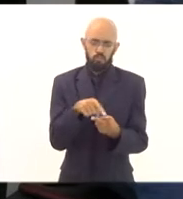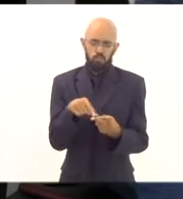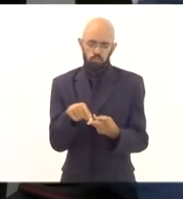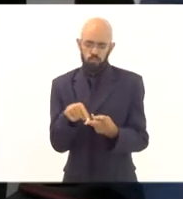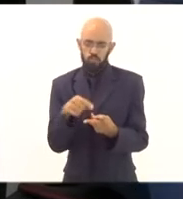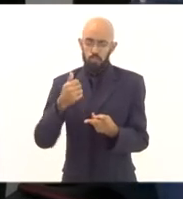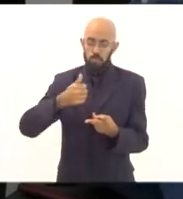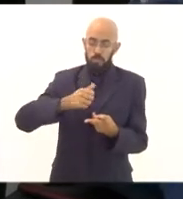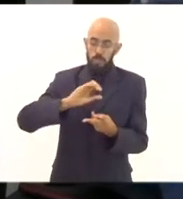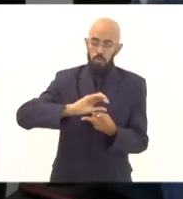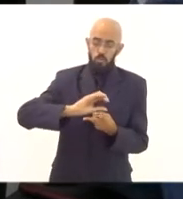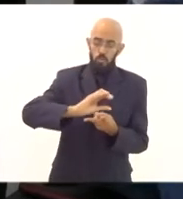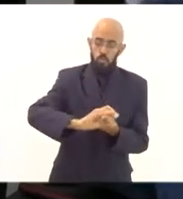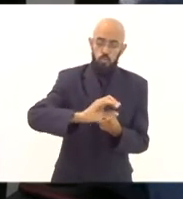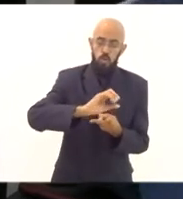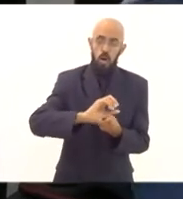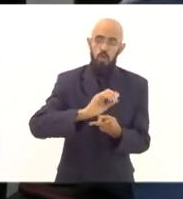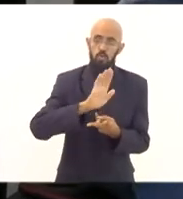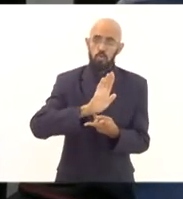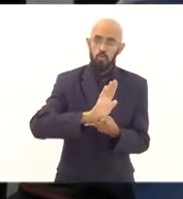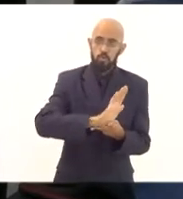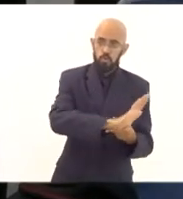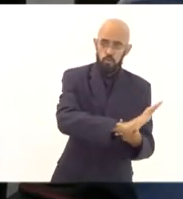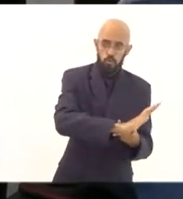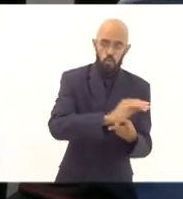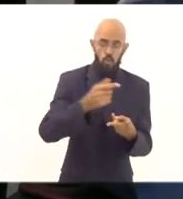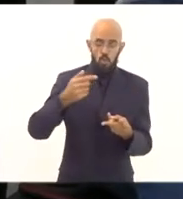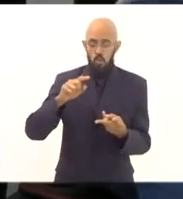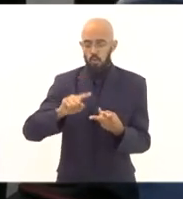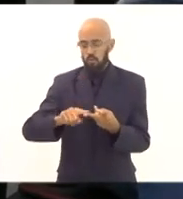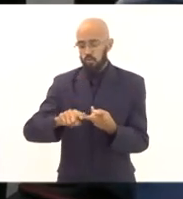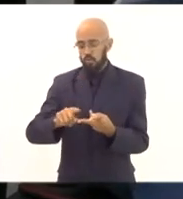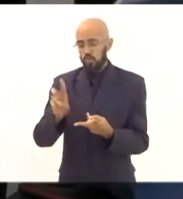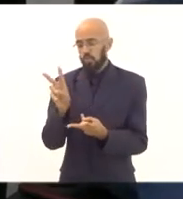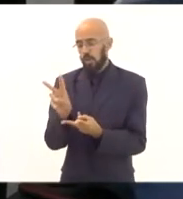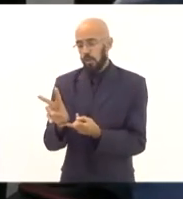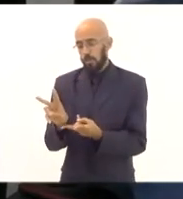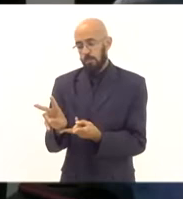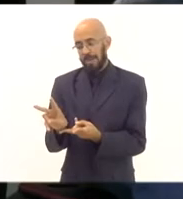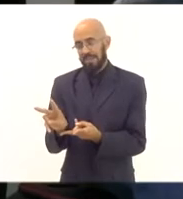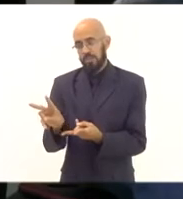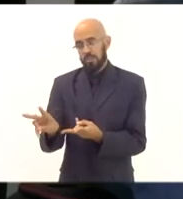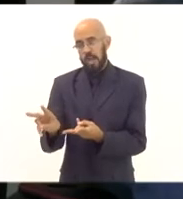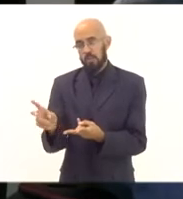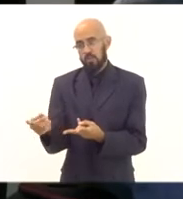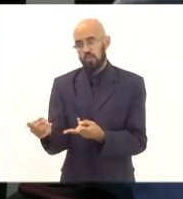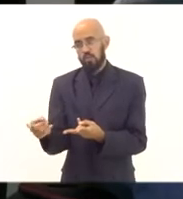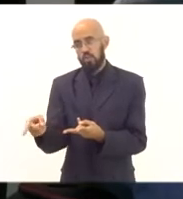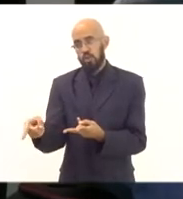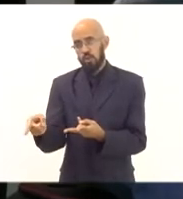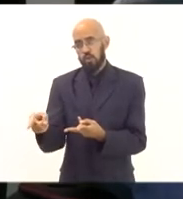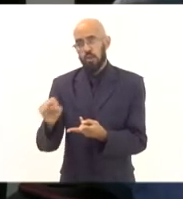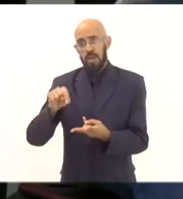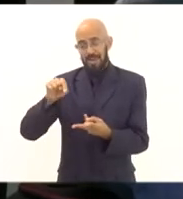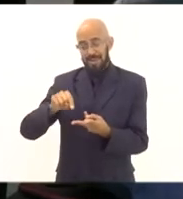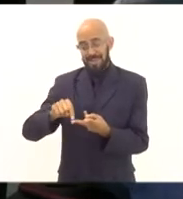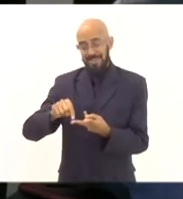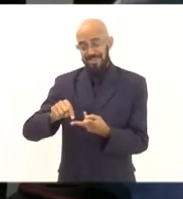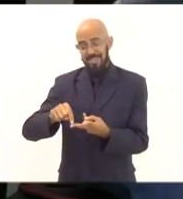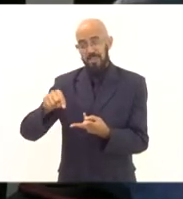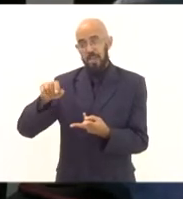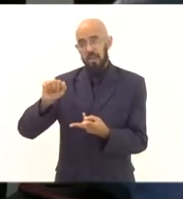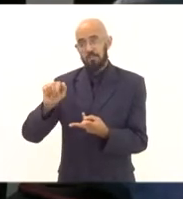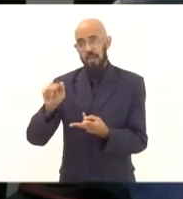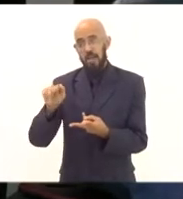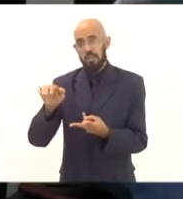do auxílio e uma vertente do crédito essa vertente do tela é tocada quase que exclusivamente pela pela gerry